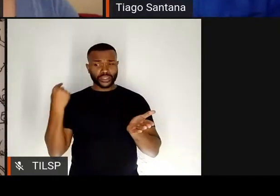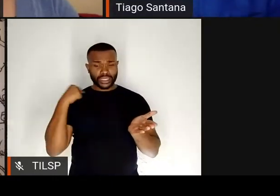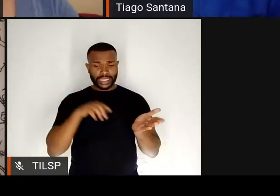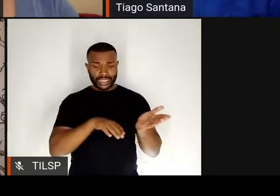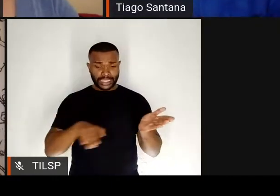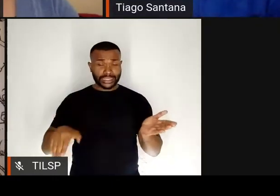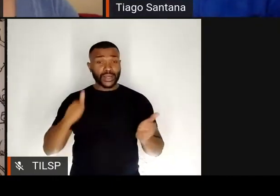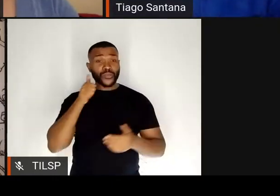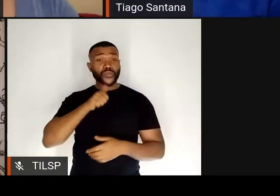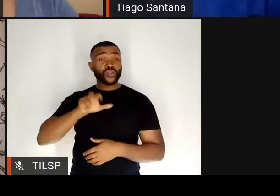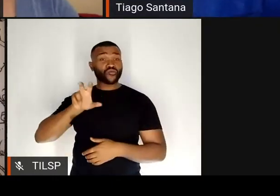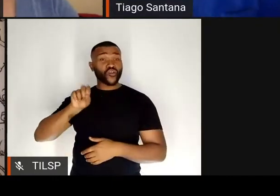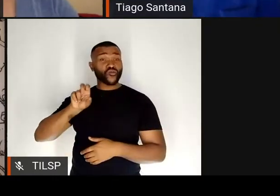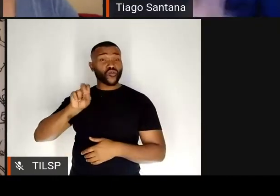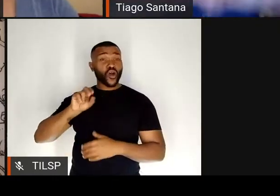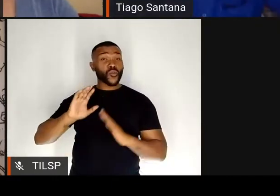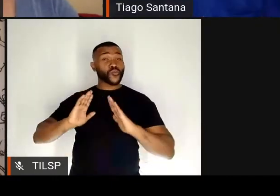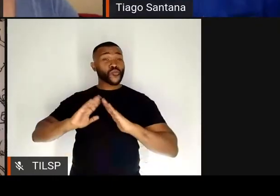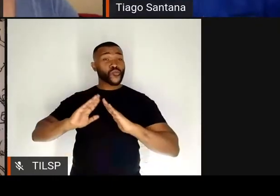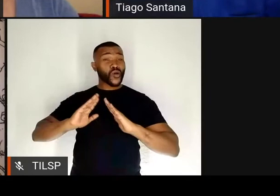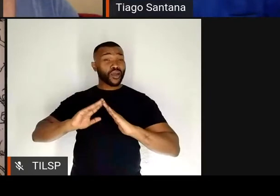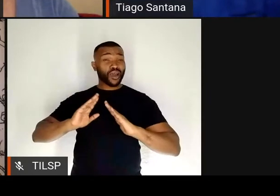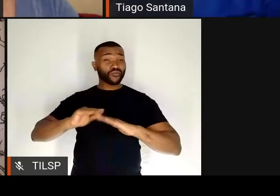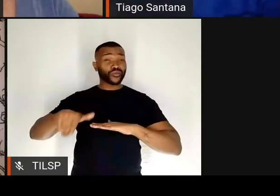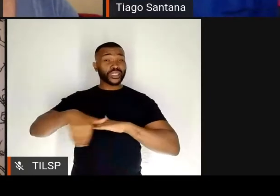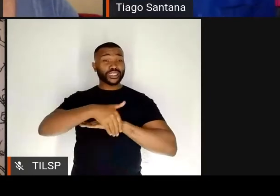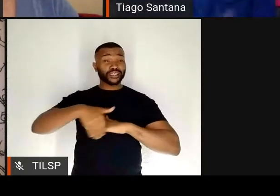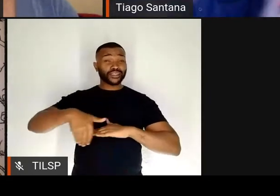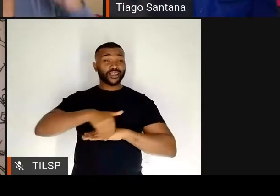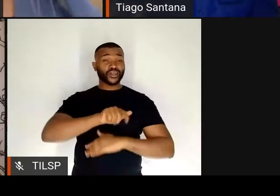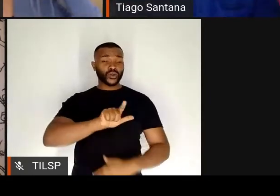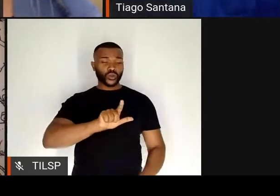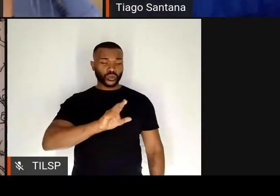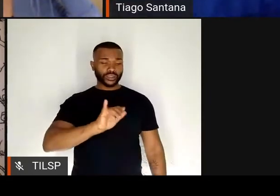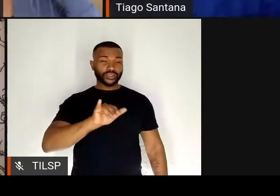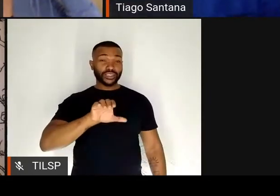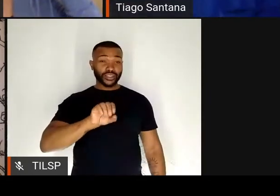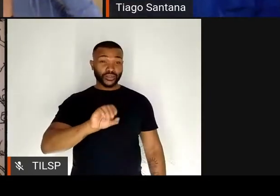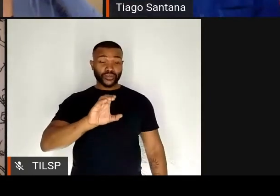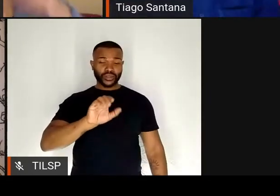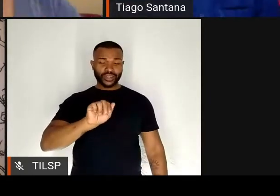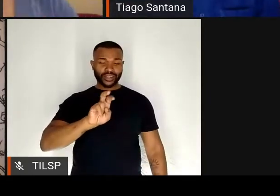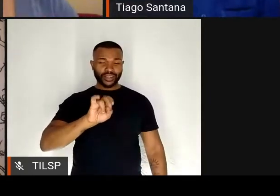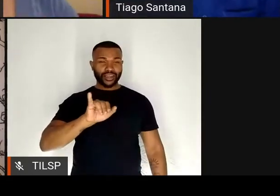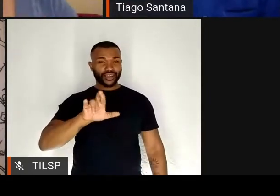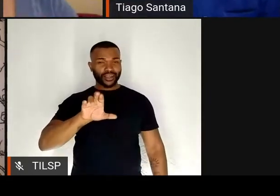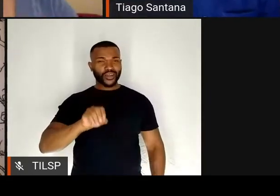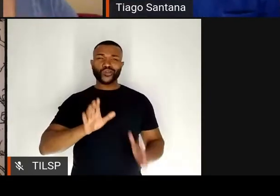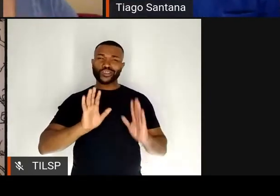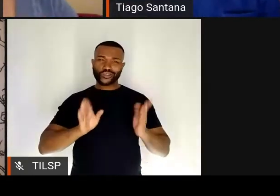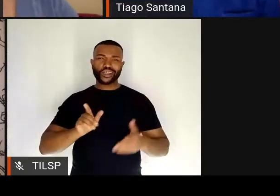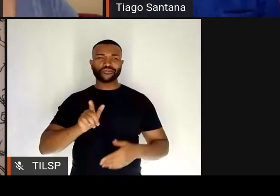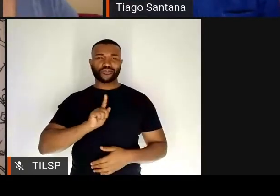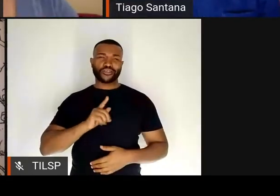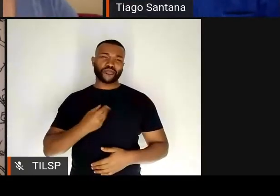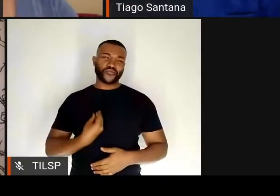Desde a minha infância, né? Minha avó morava na Avenida Luciano Carneiro. Então, o nome Luciano Carneiro estava presente na minha vida desde